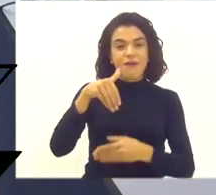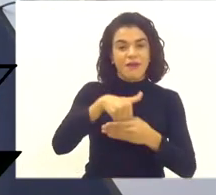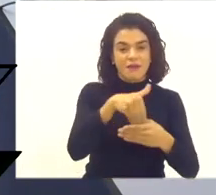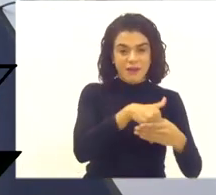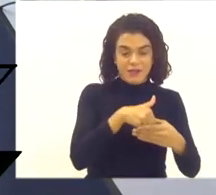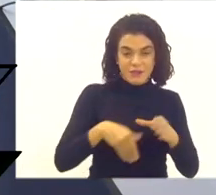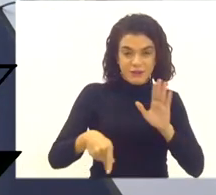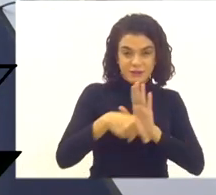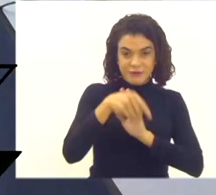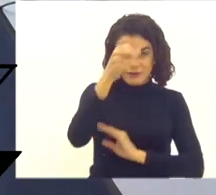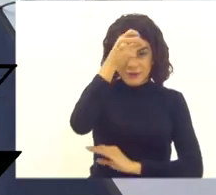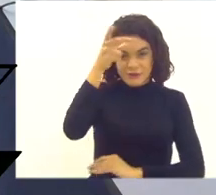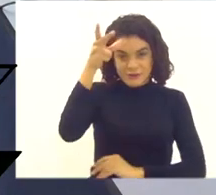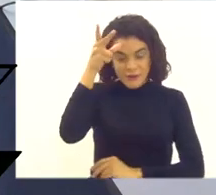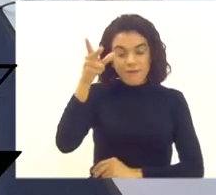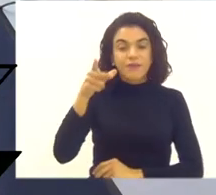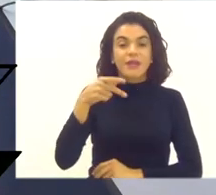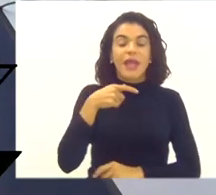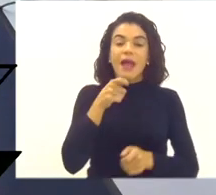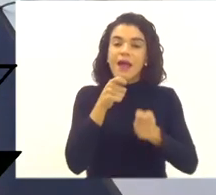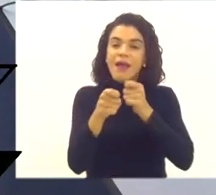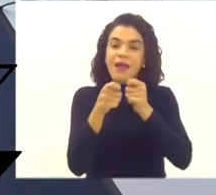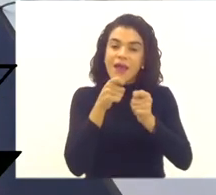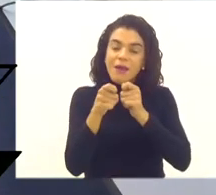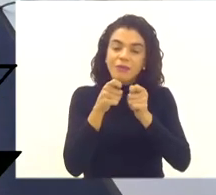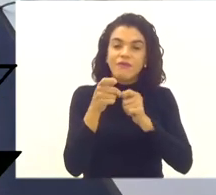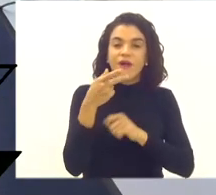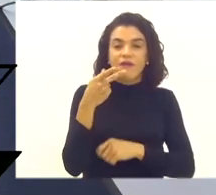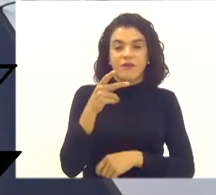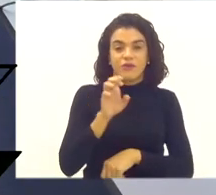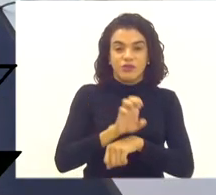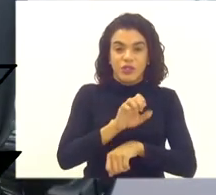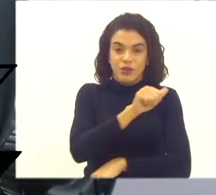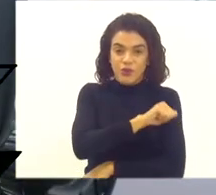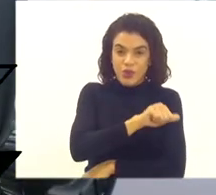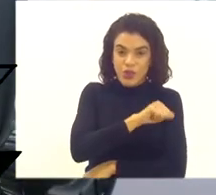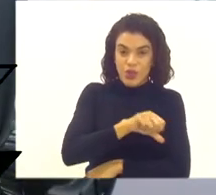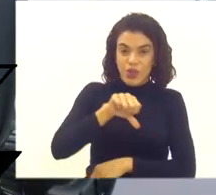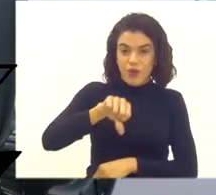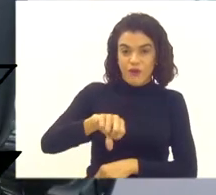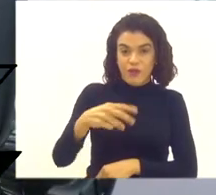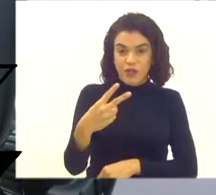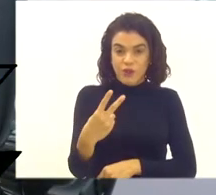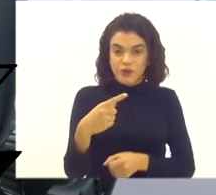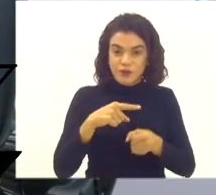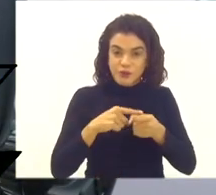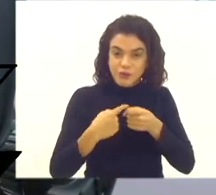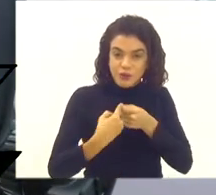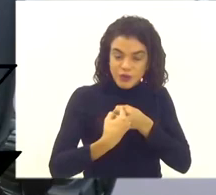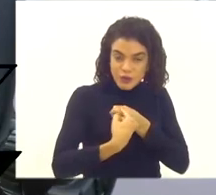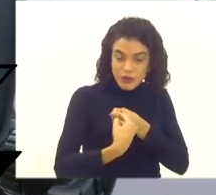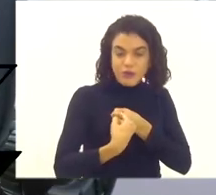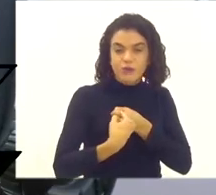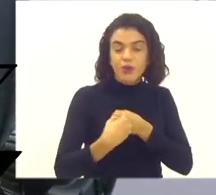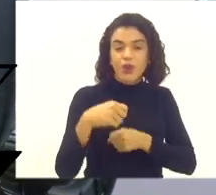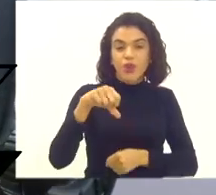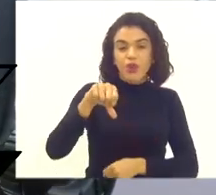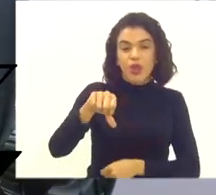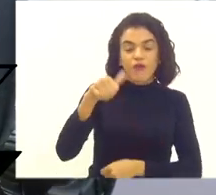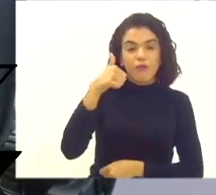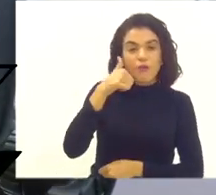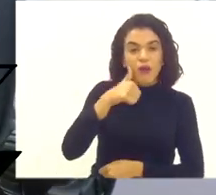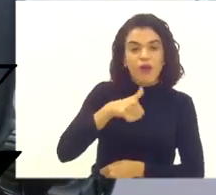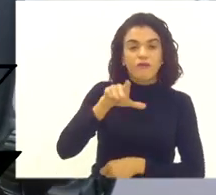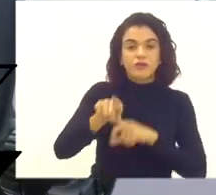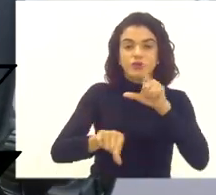e a reportagem falava de que no estado do Rio de Janeiro com 92 municípios nove mulheres foram